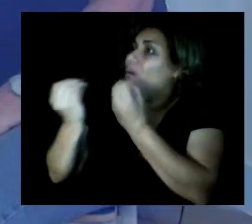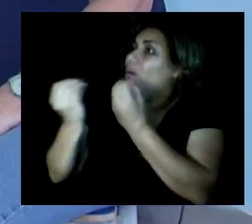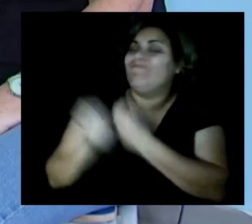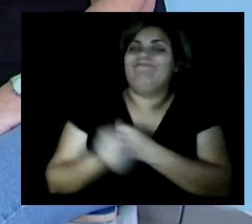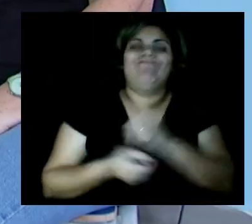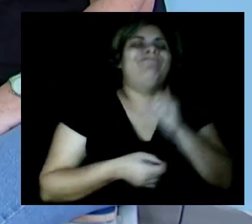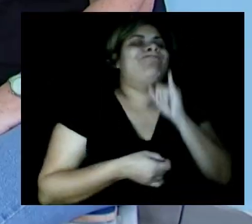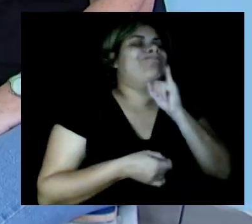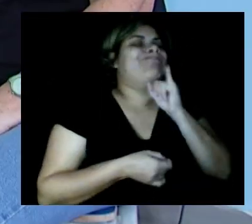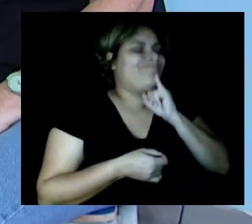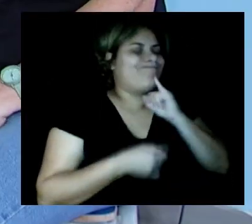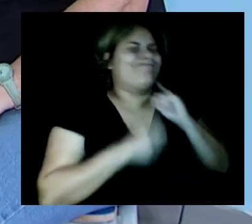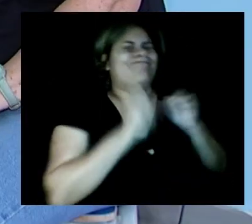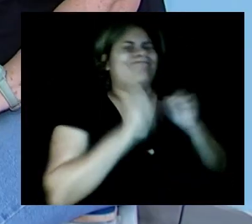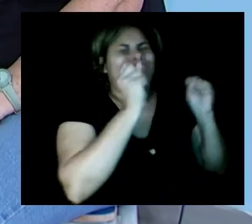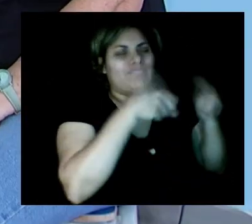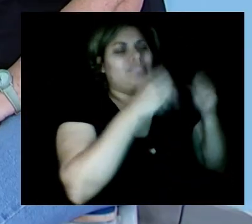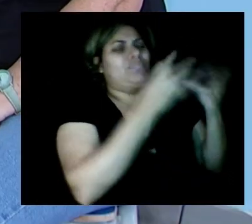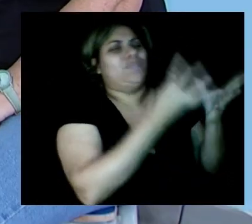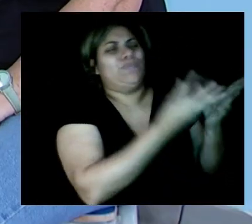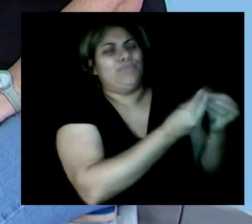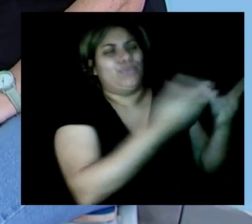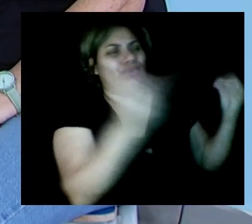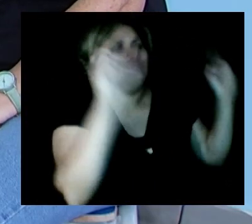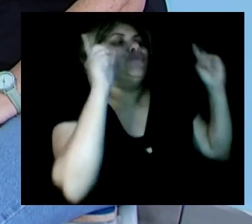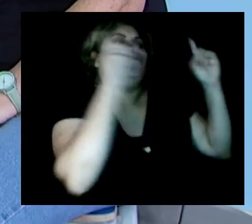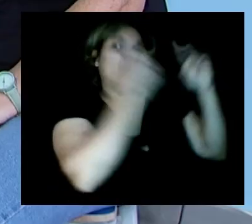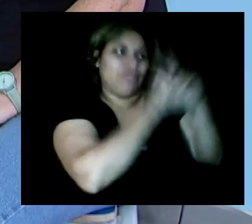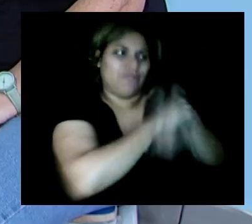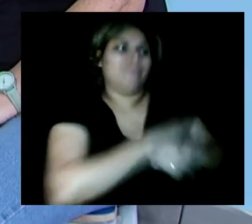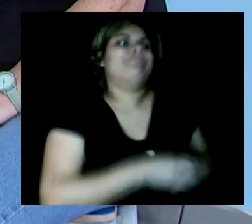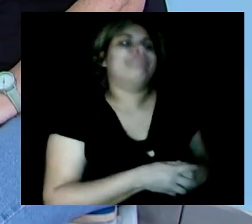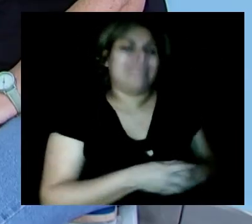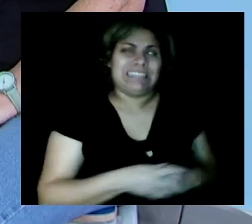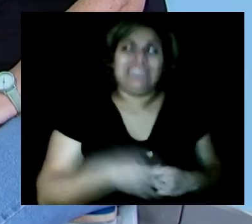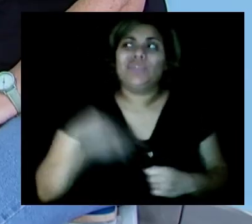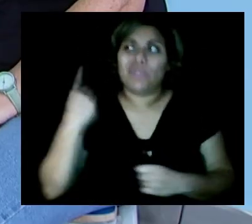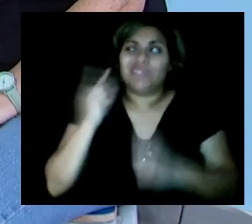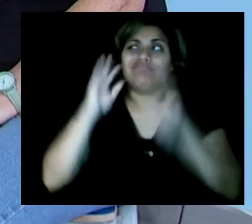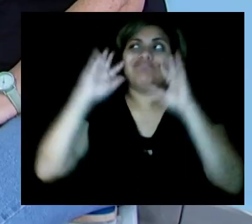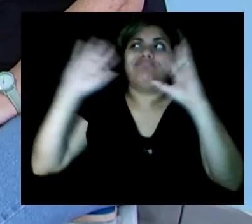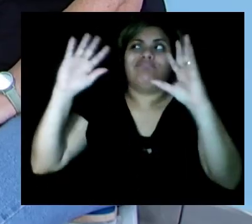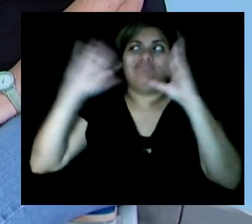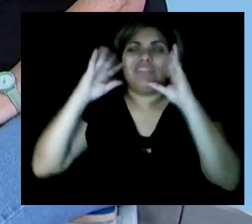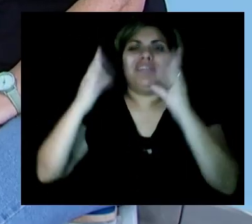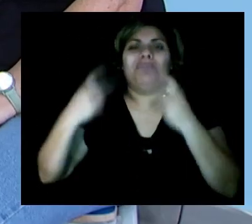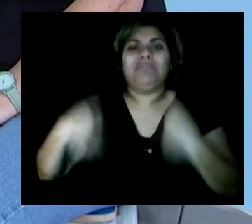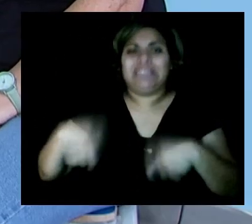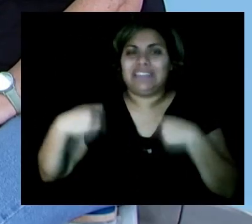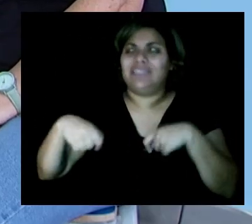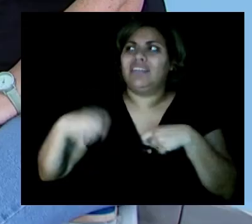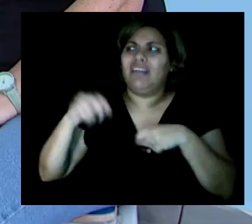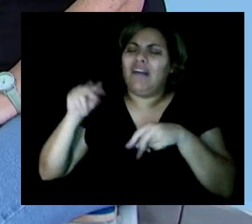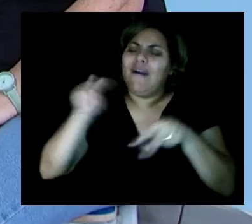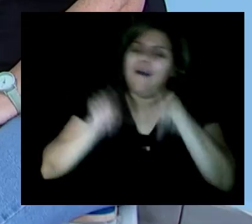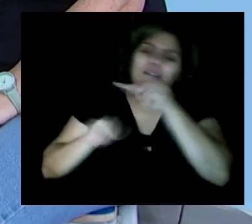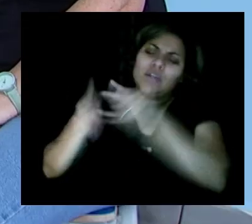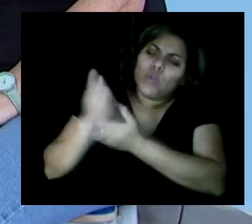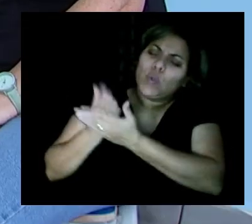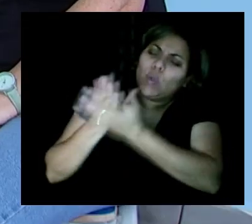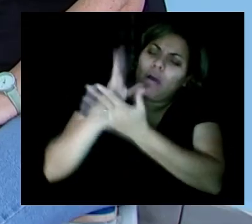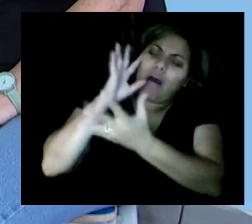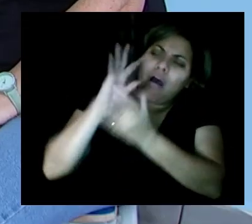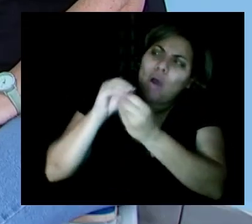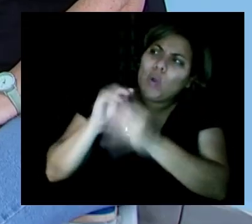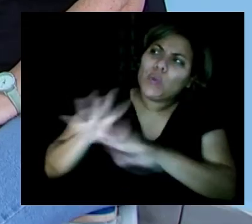assim, difícil mesmo, muito difícil. É pra gente pensar, alguma coisa precisa ser vista com isso tudo, né? Sim. A gente conversou